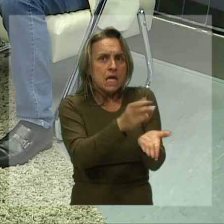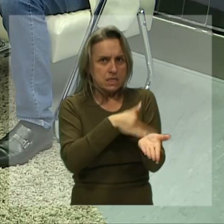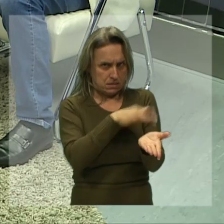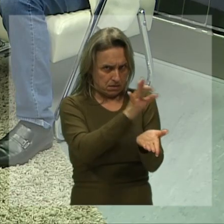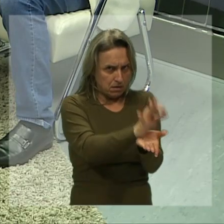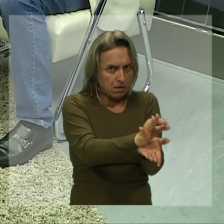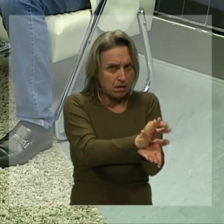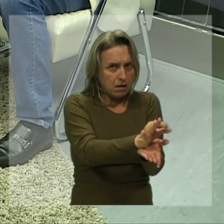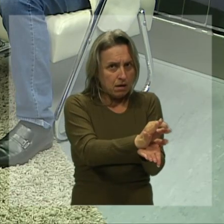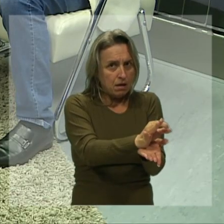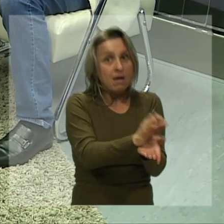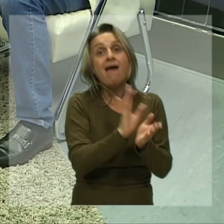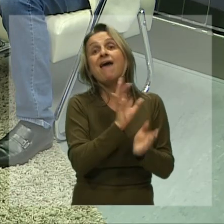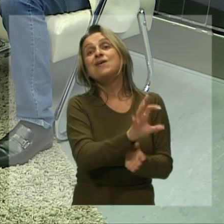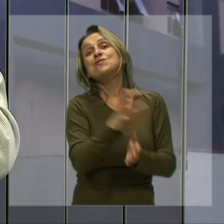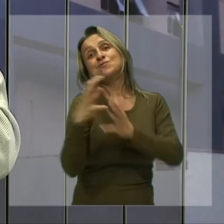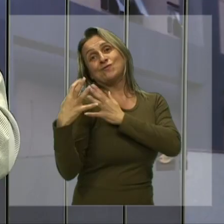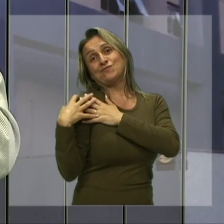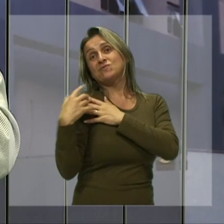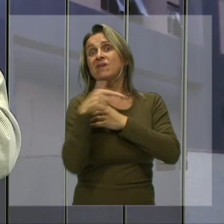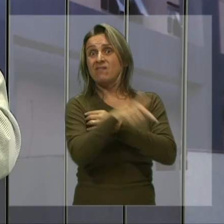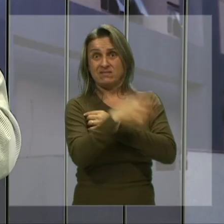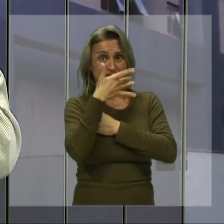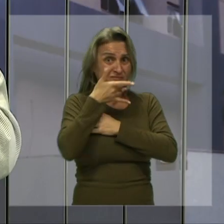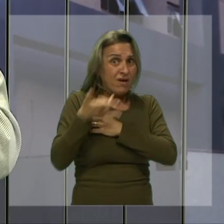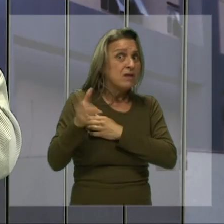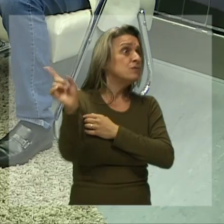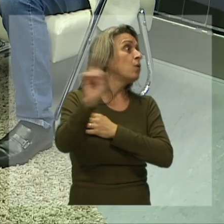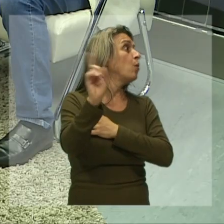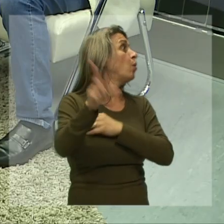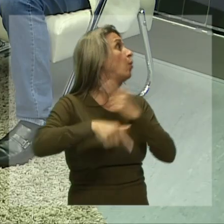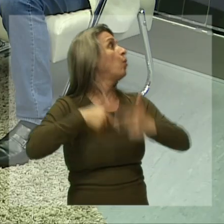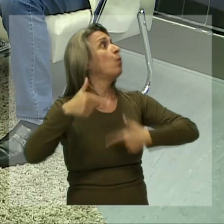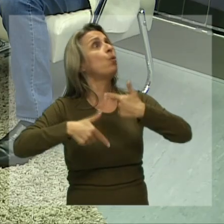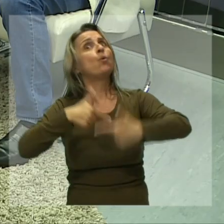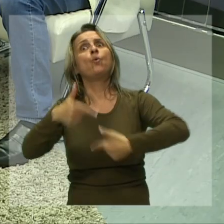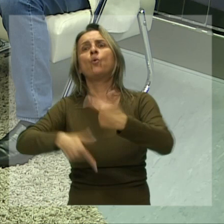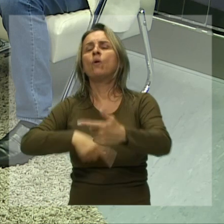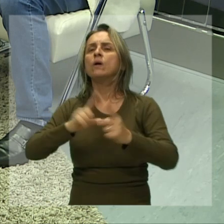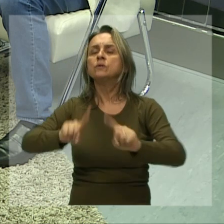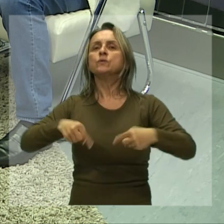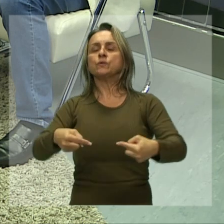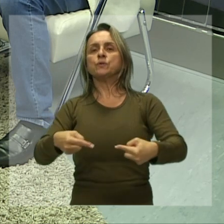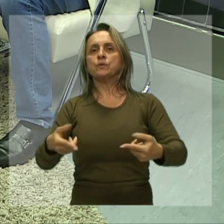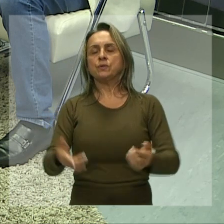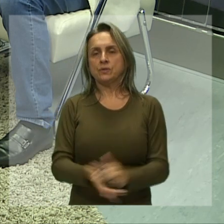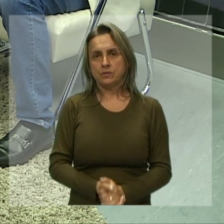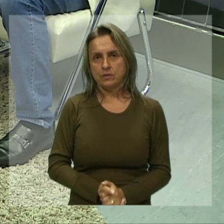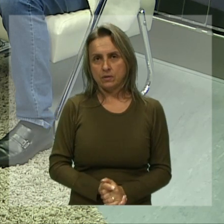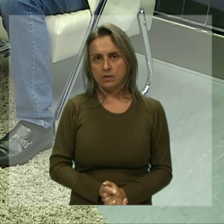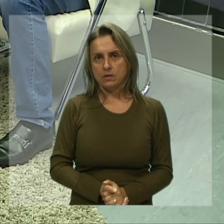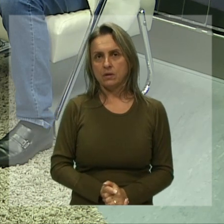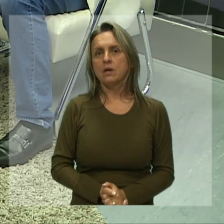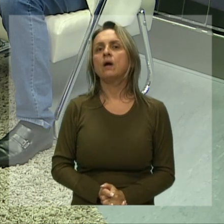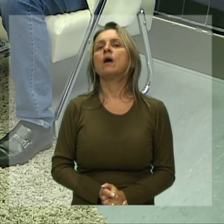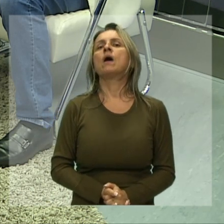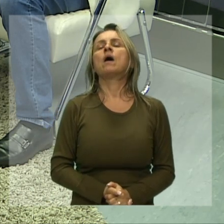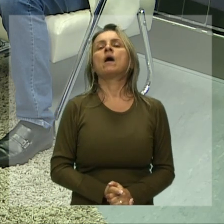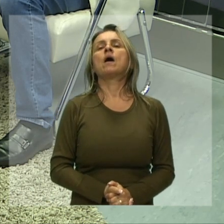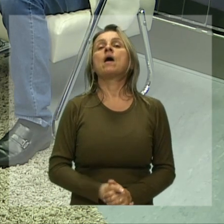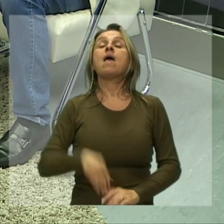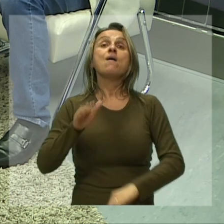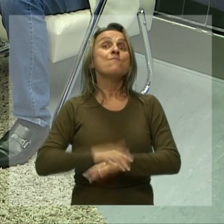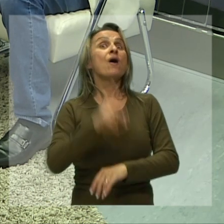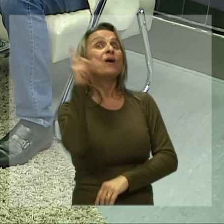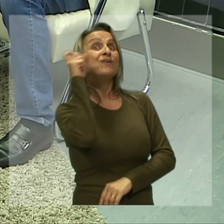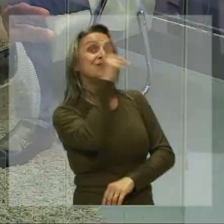dá trabalho, dá muito trabalho, isso é documental. É mais desafiador fiscalizar ou legislar? Muito mais. Eu vou te dar